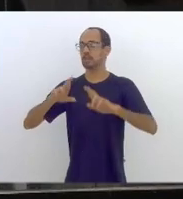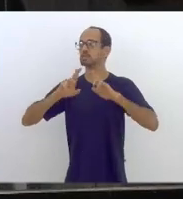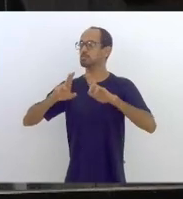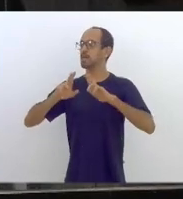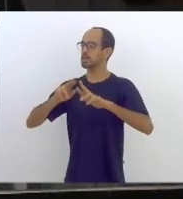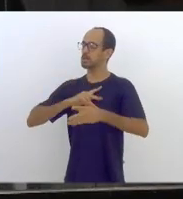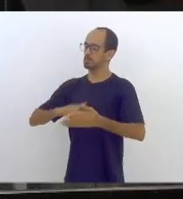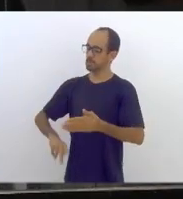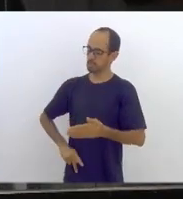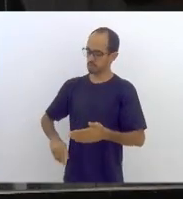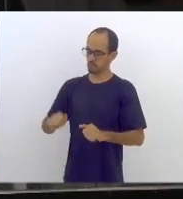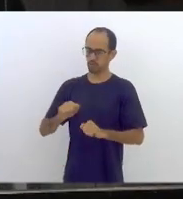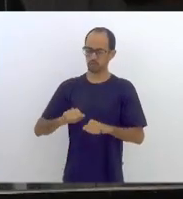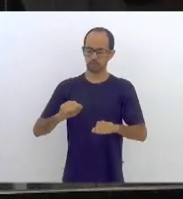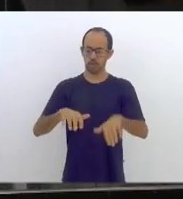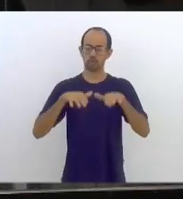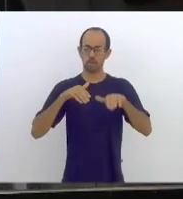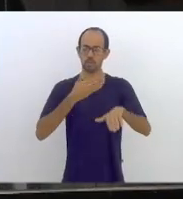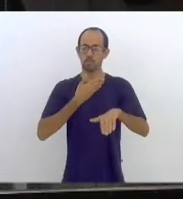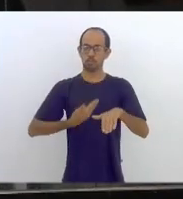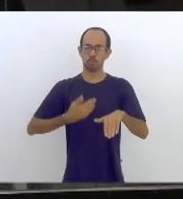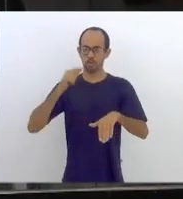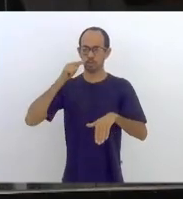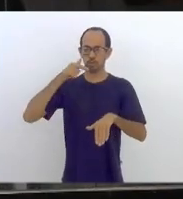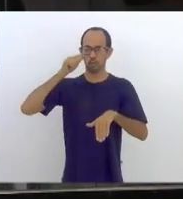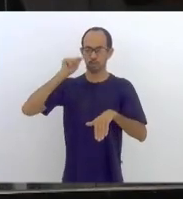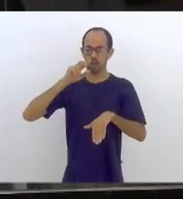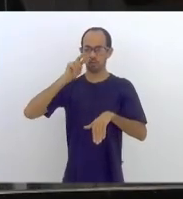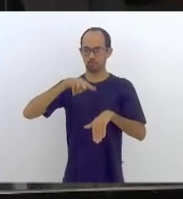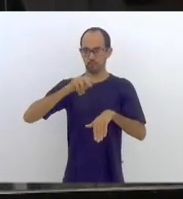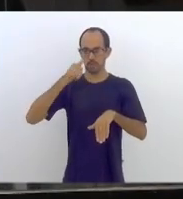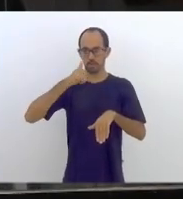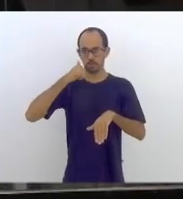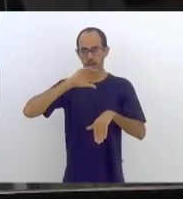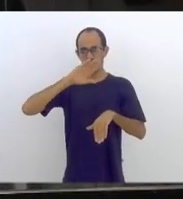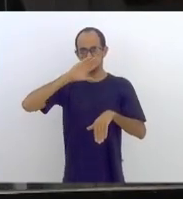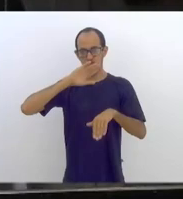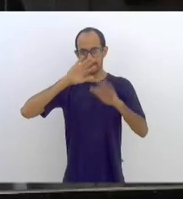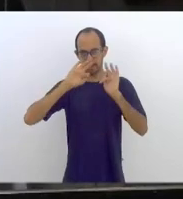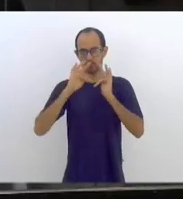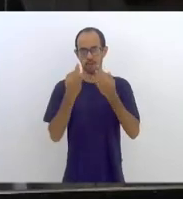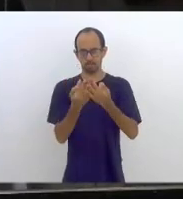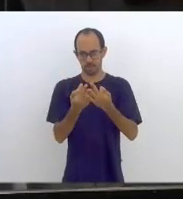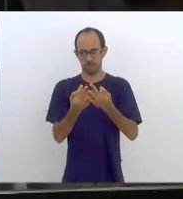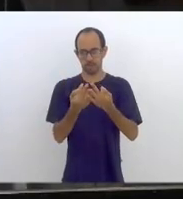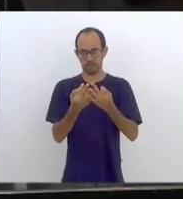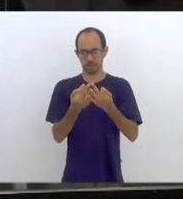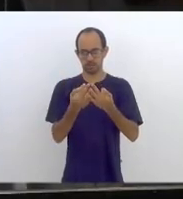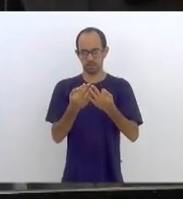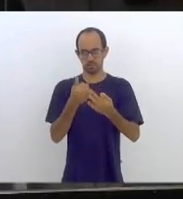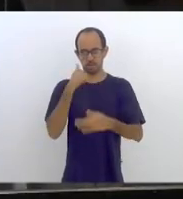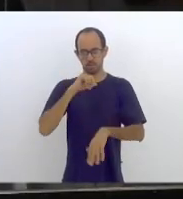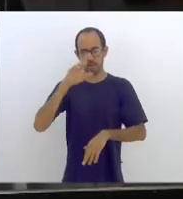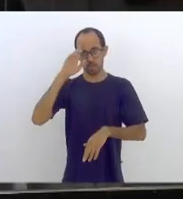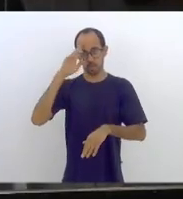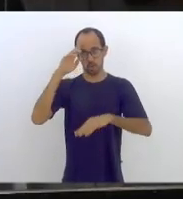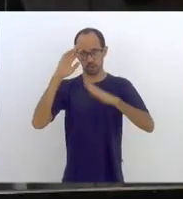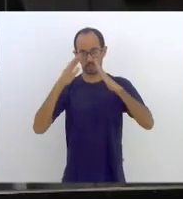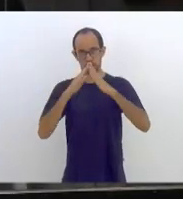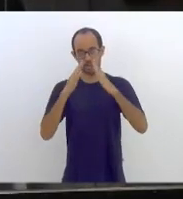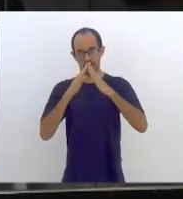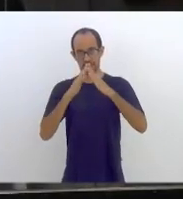Na audiência pública de ontem eu assisti uma mãe de família uma dona de casa